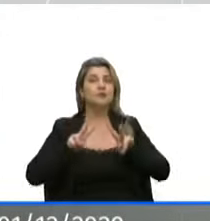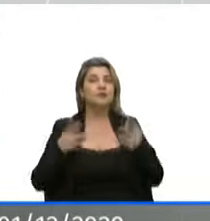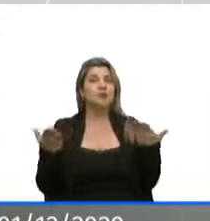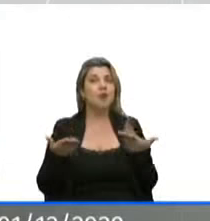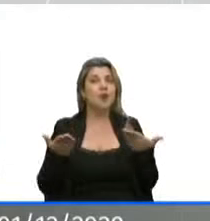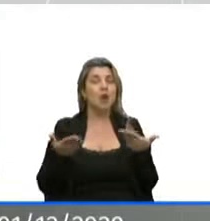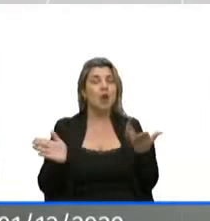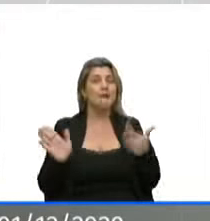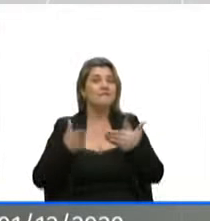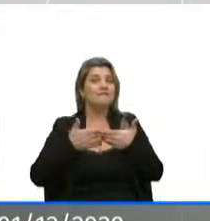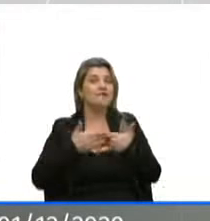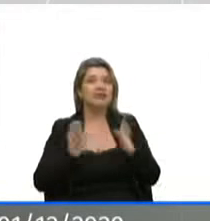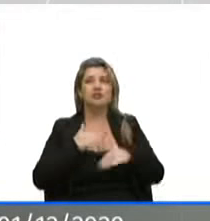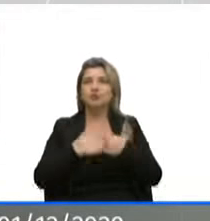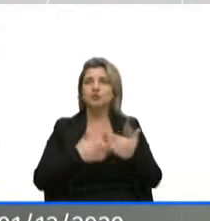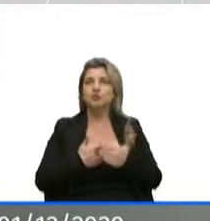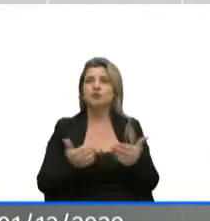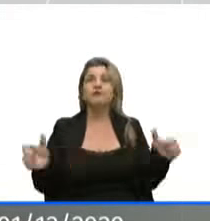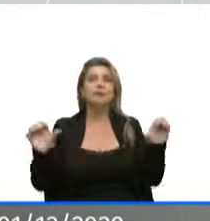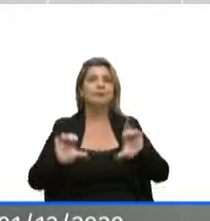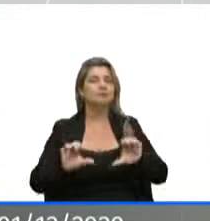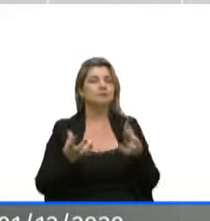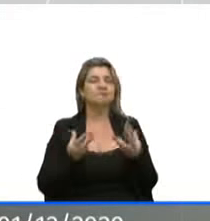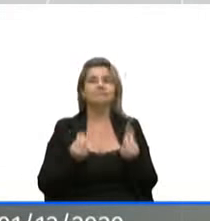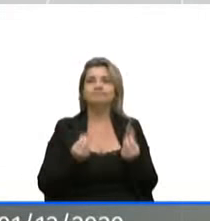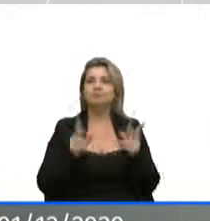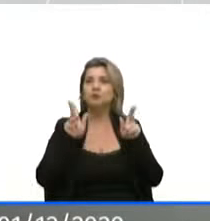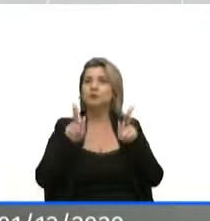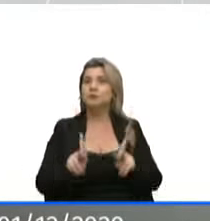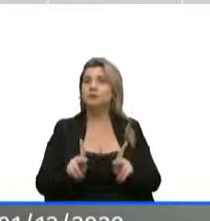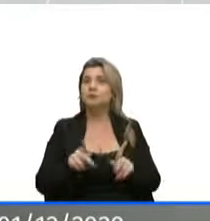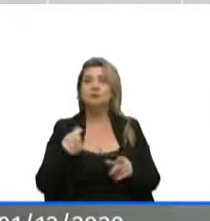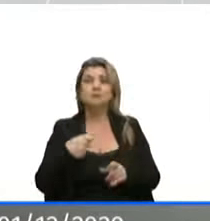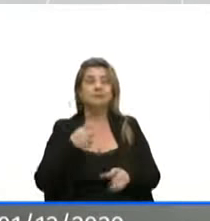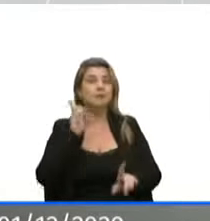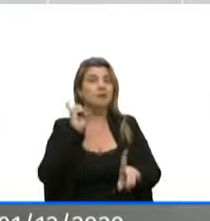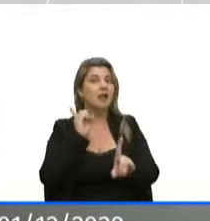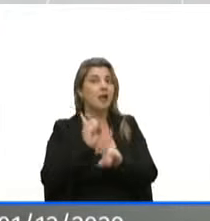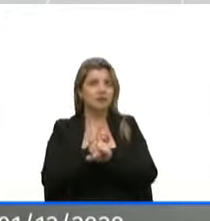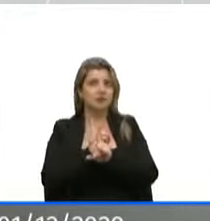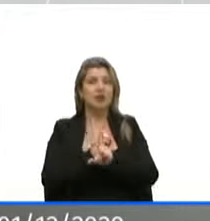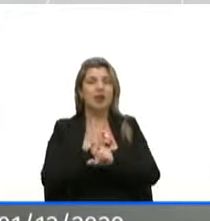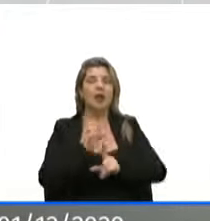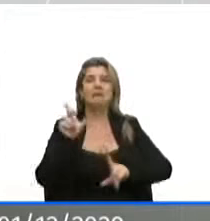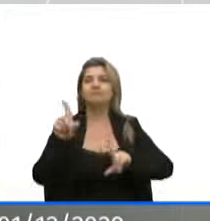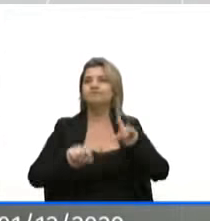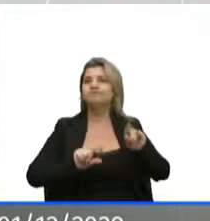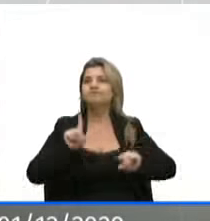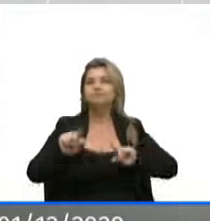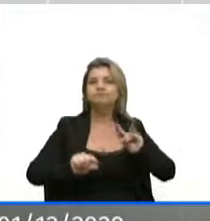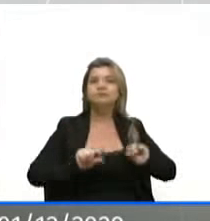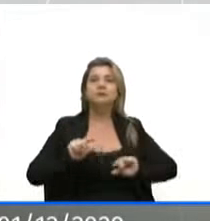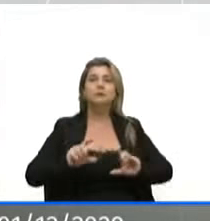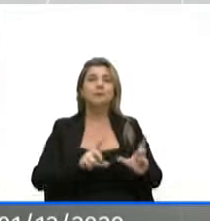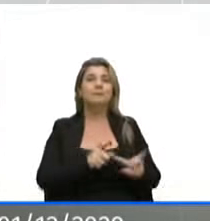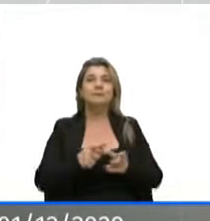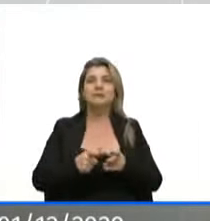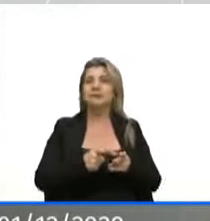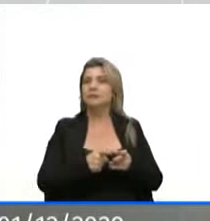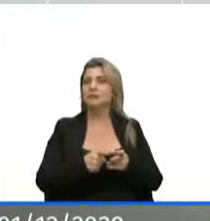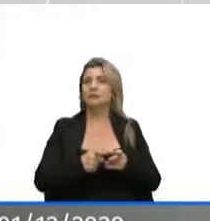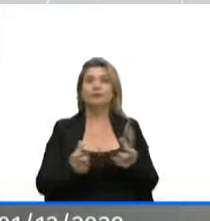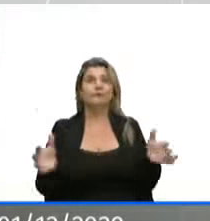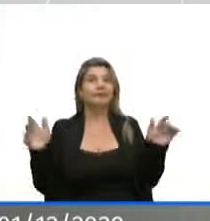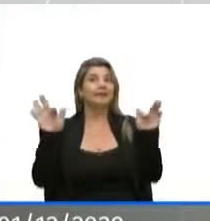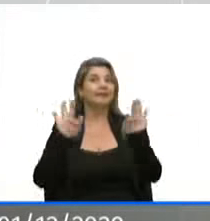fecha tudo aí que vai acabar prejudicando muita gente e temos que achar alternativas para que esse setor não venha se extinguir, né? Porque